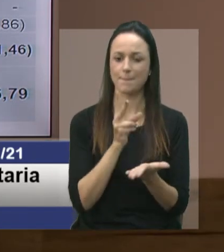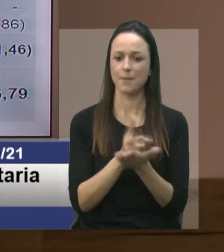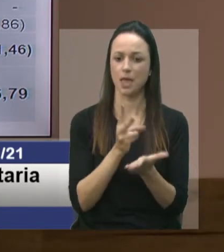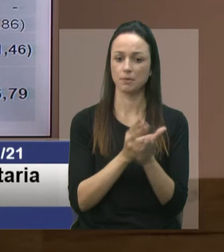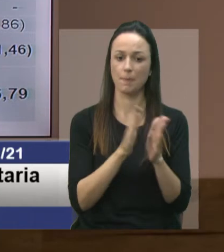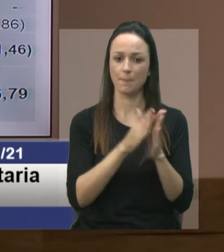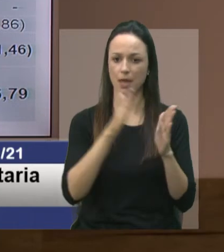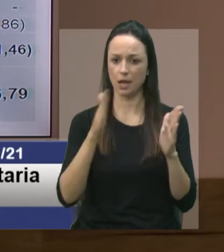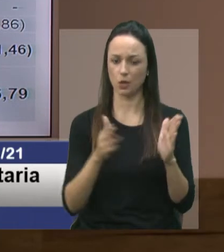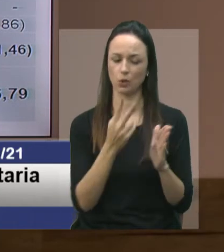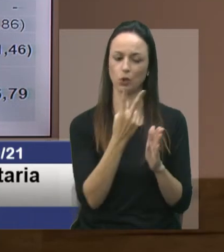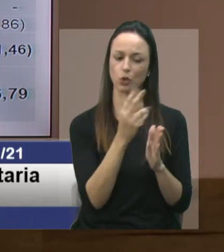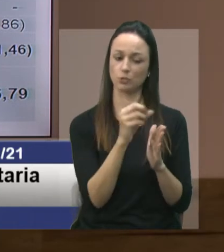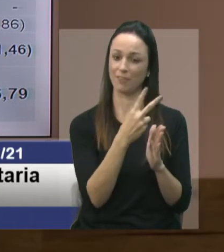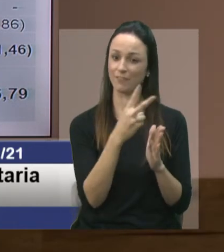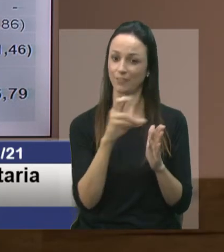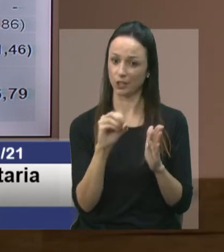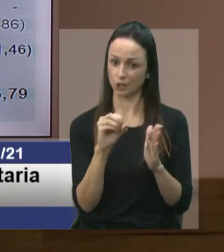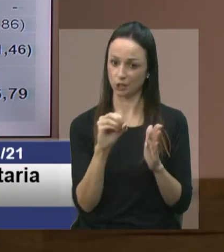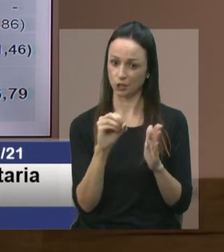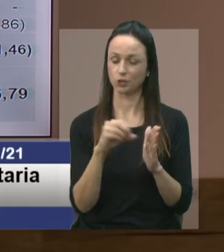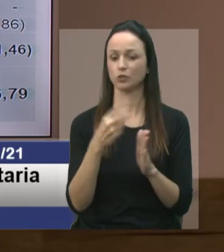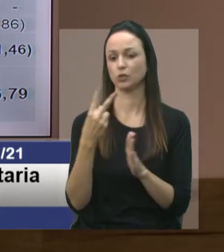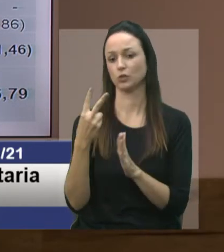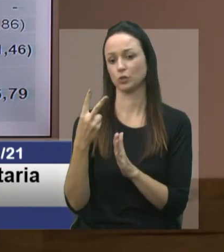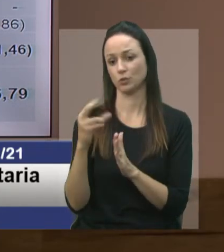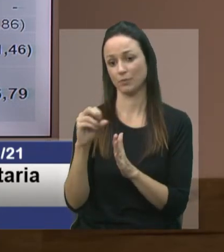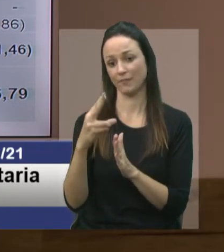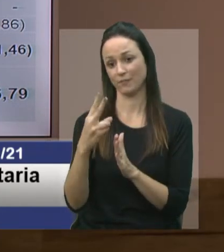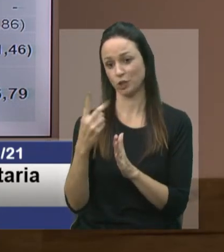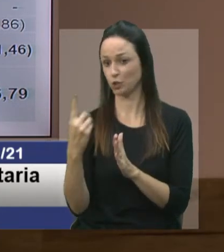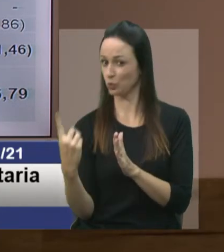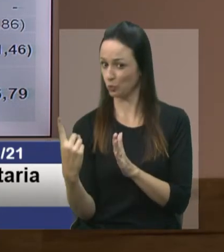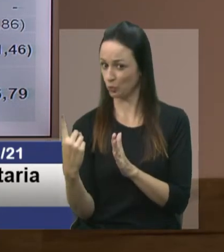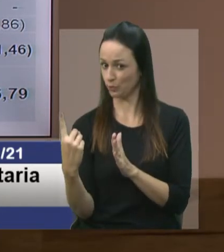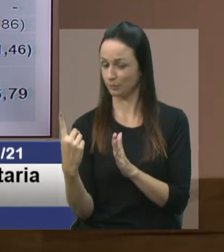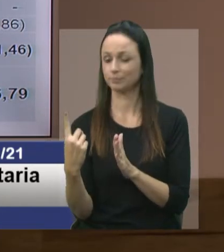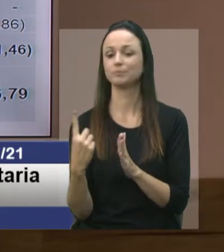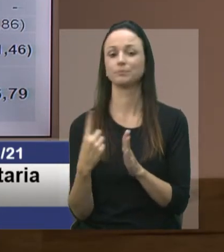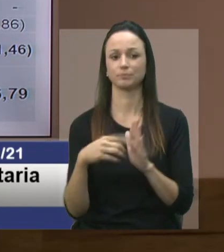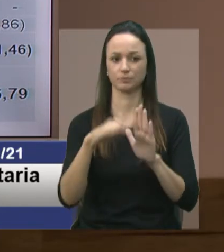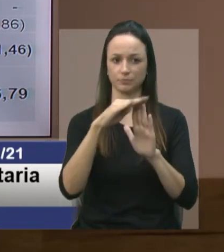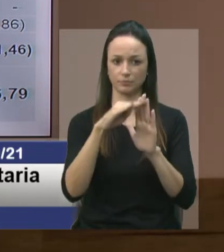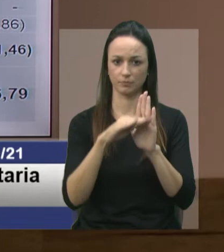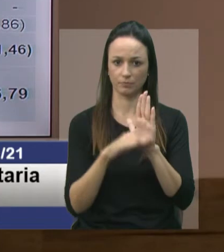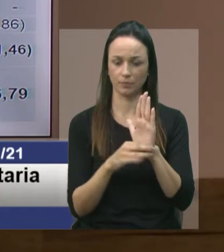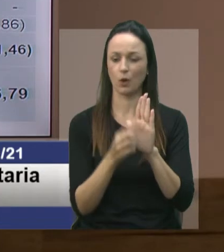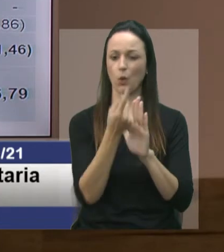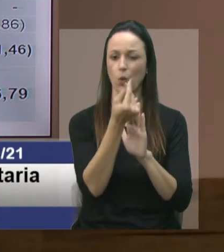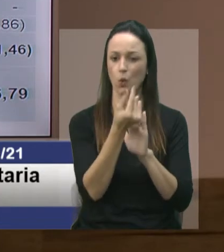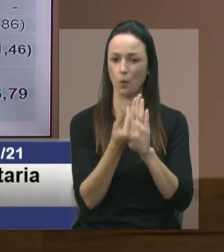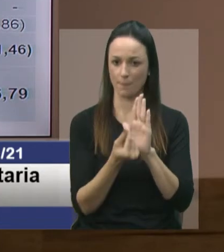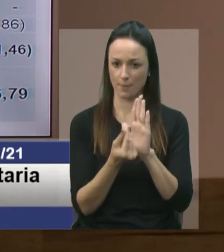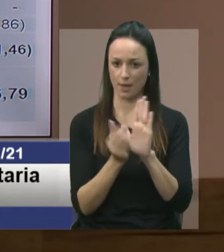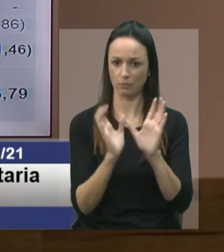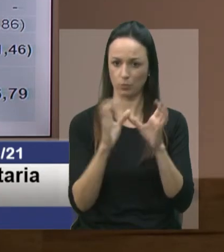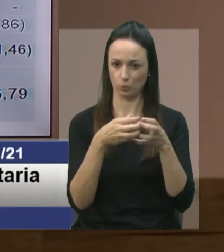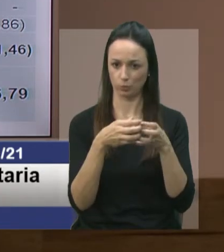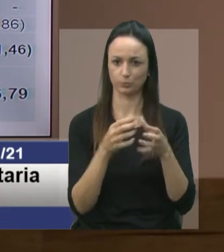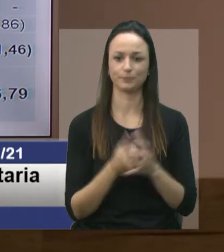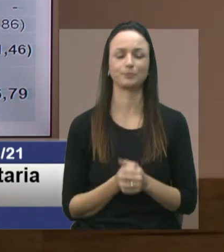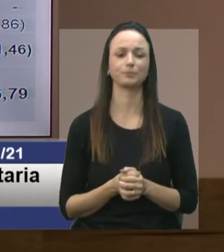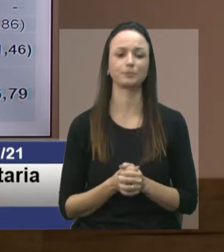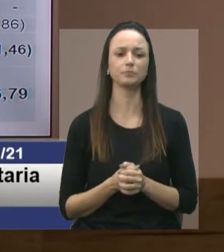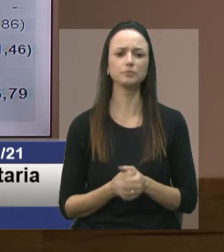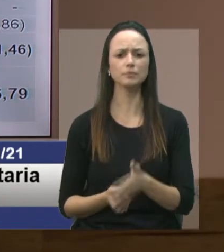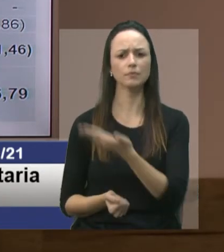de 2020 com as arrecadadas em 2021 por categoria econômica. E aqui a gente vê